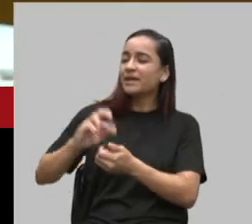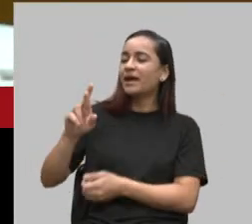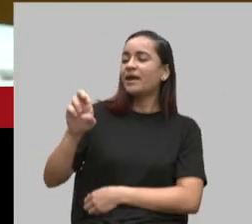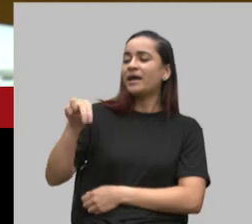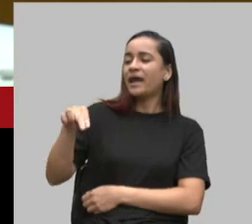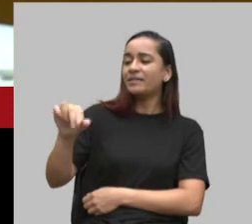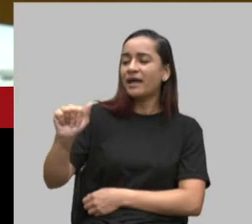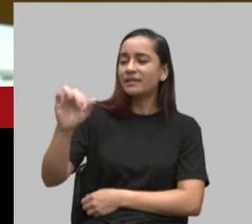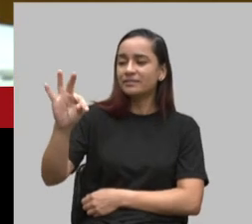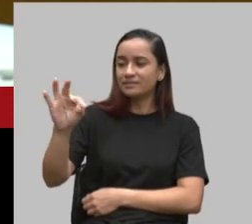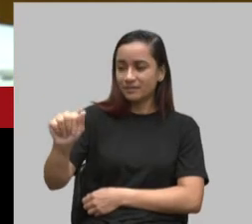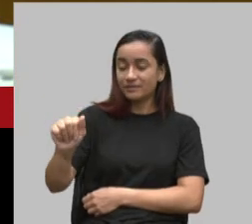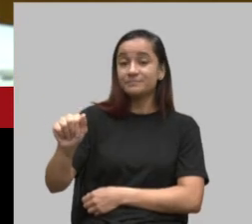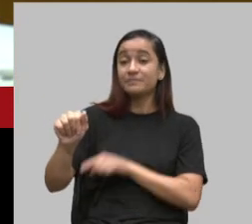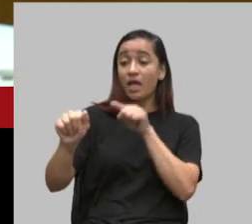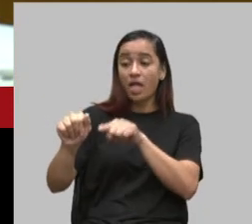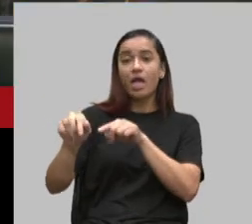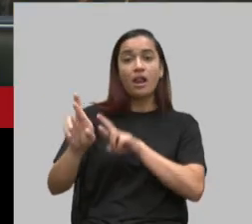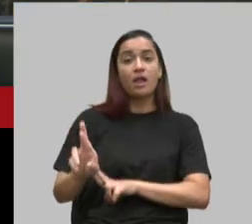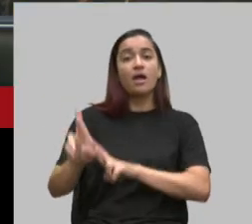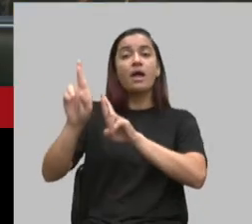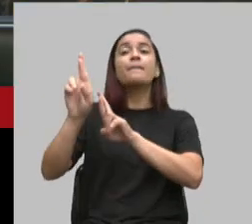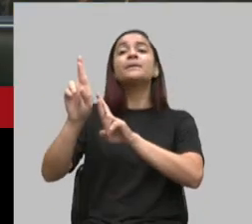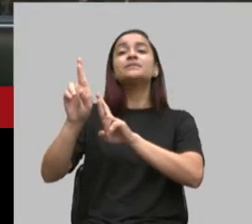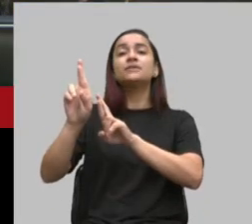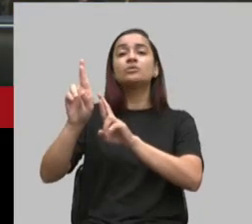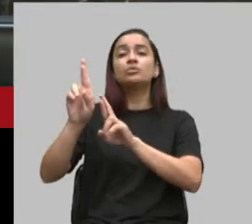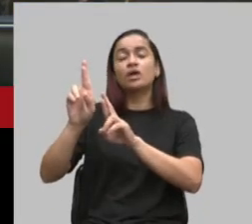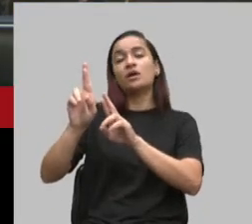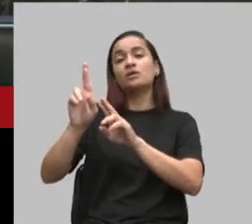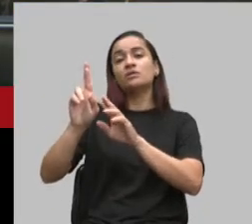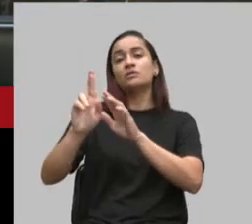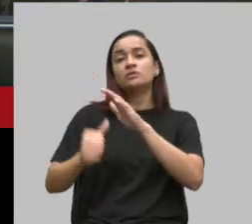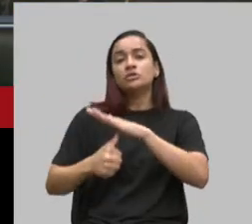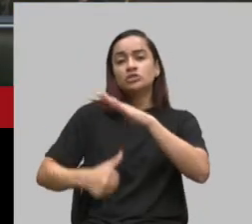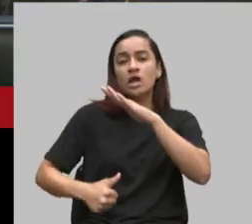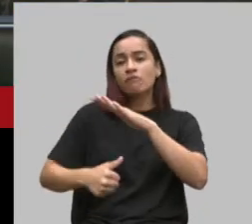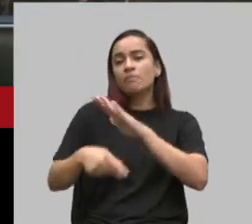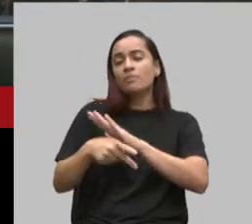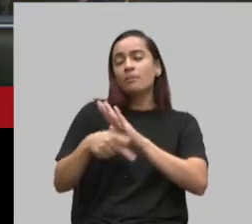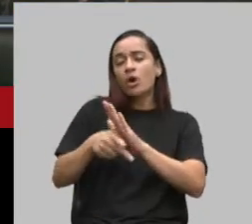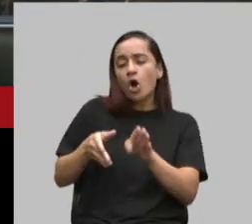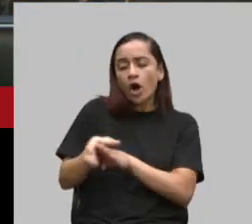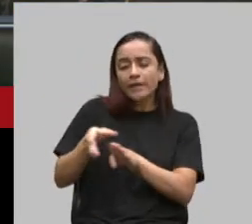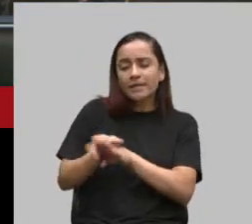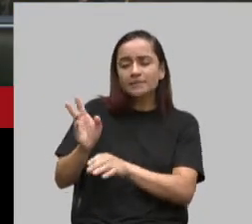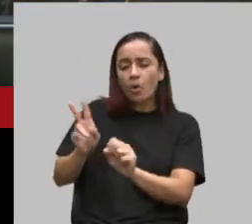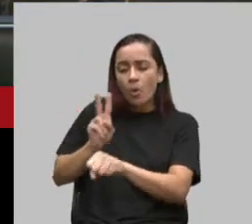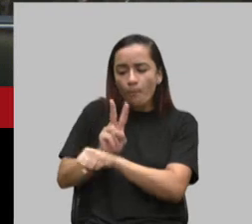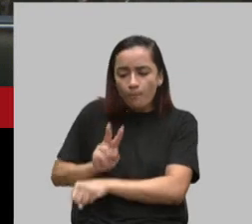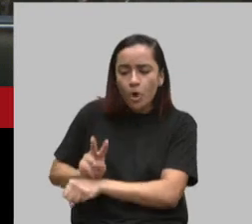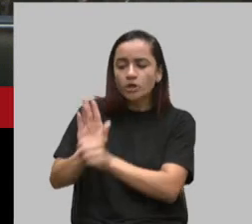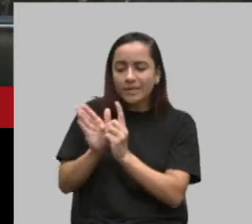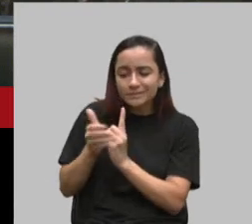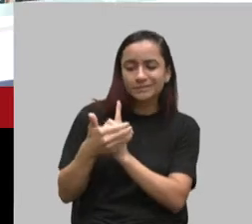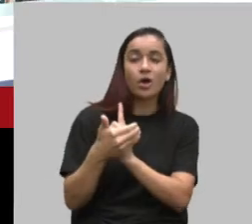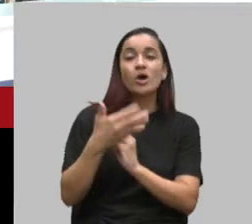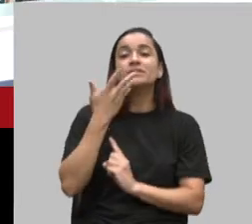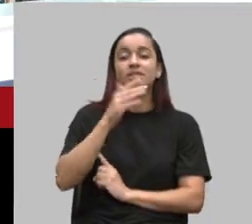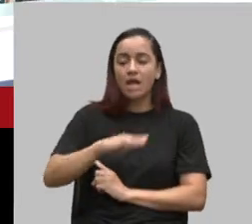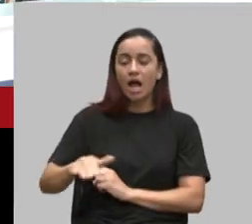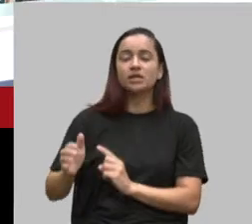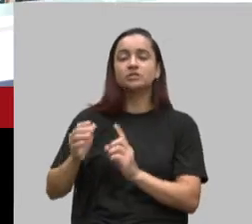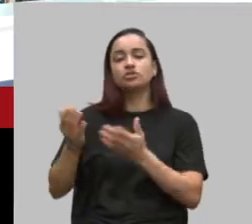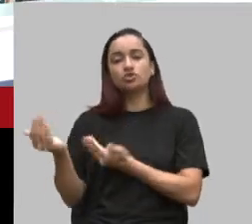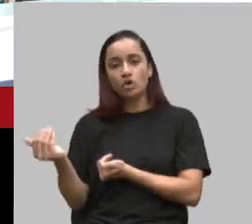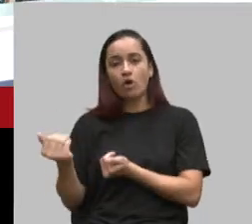representando ela é chefe da divisão especializada em orientação e proteção à Criança e Adolescente representando eh a Polícia Civil de